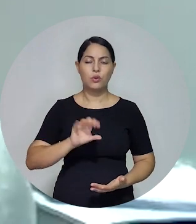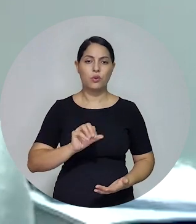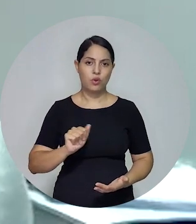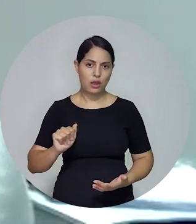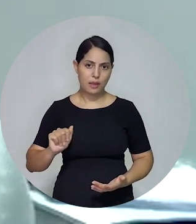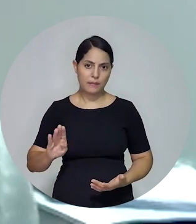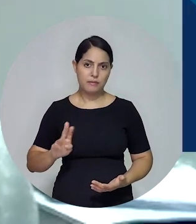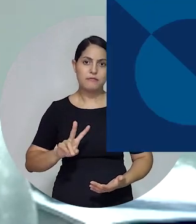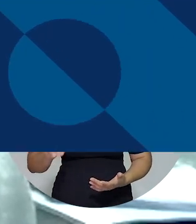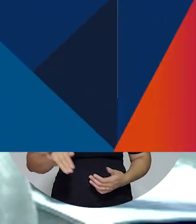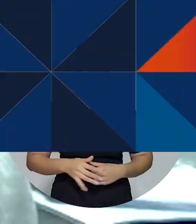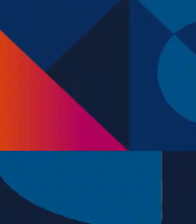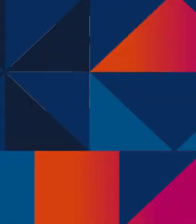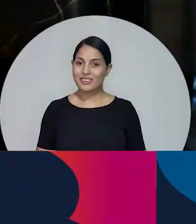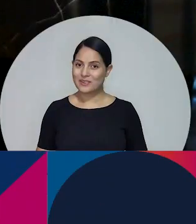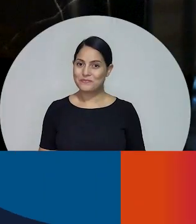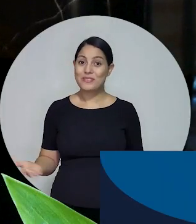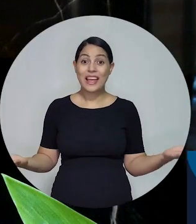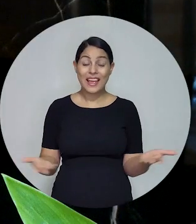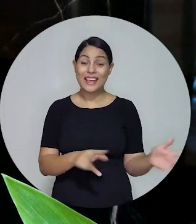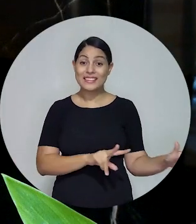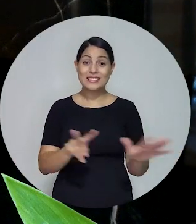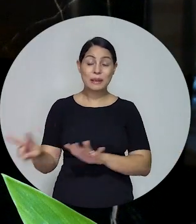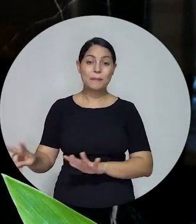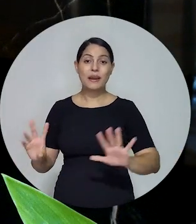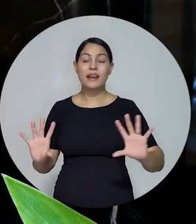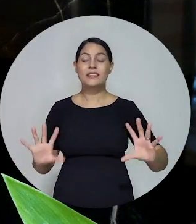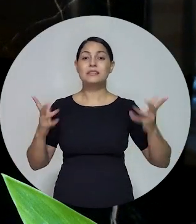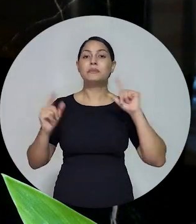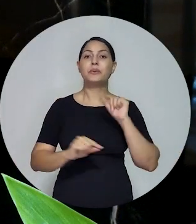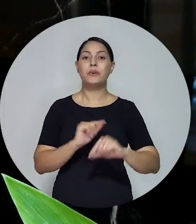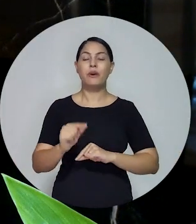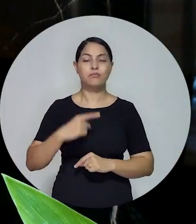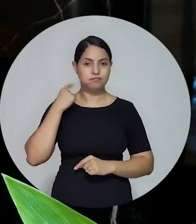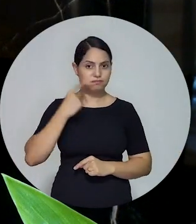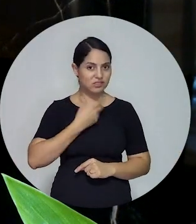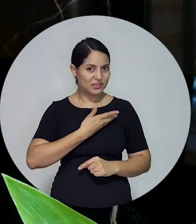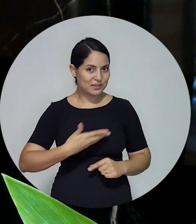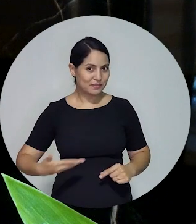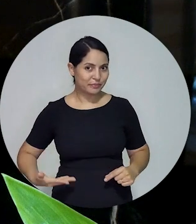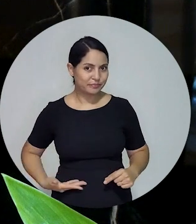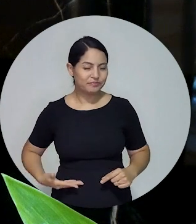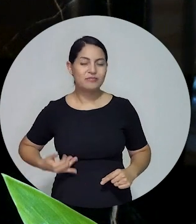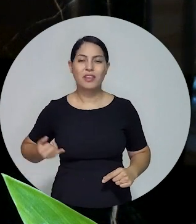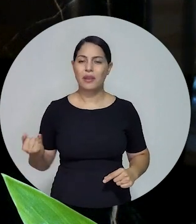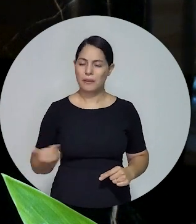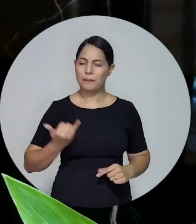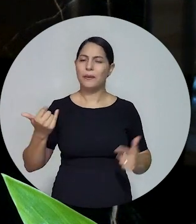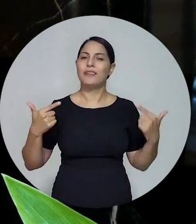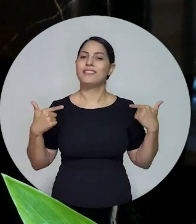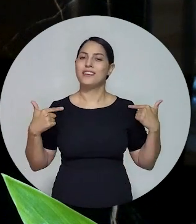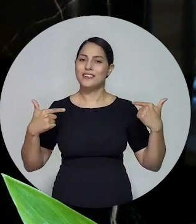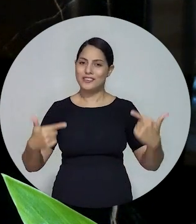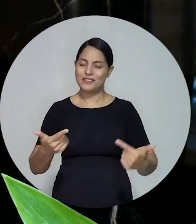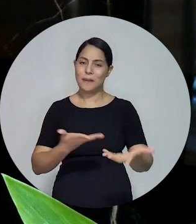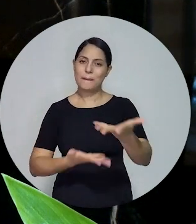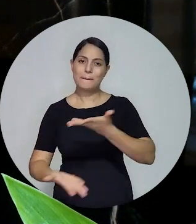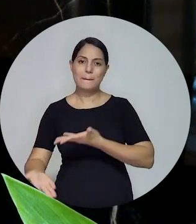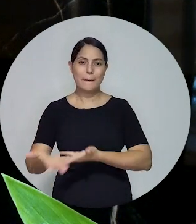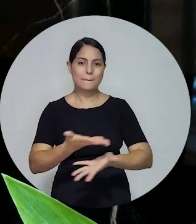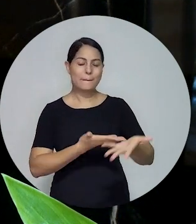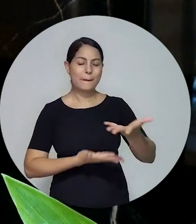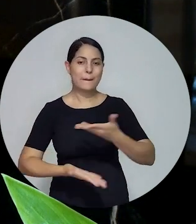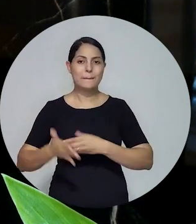maciça dos dirigentes da Ordem dos Advogados do Brasil. Nesta semana, celebramos o Dia Nacional da Advocacia Pública. A data por si só